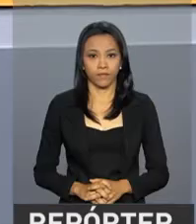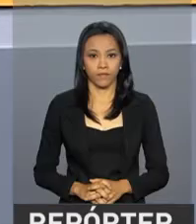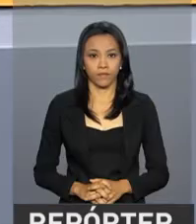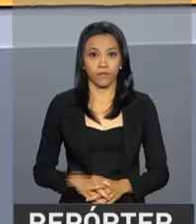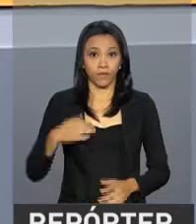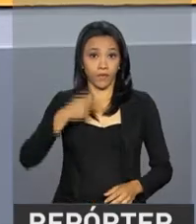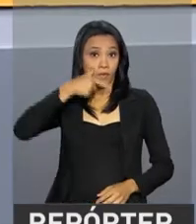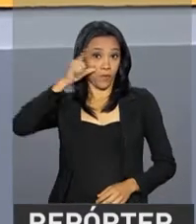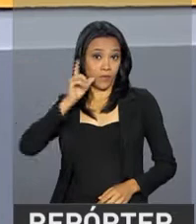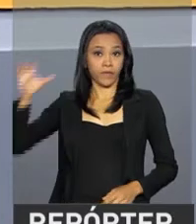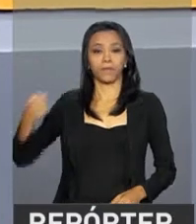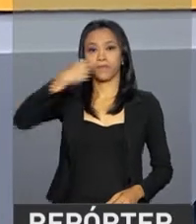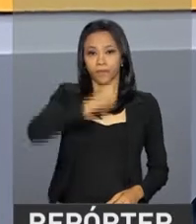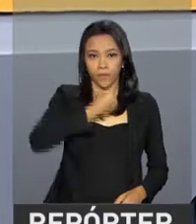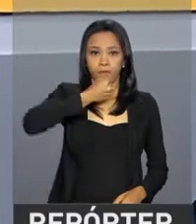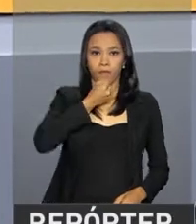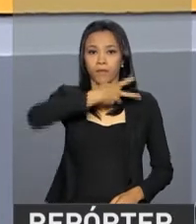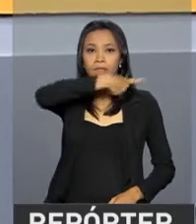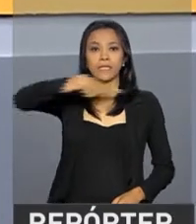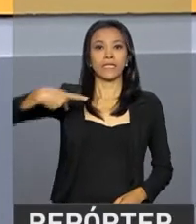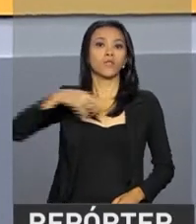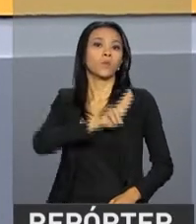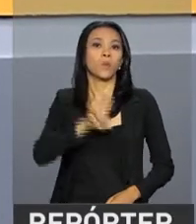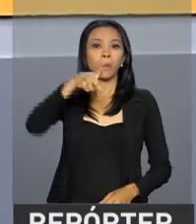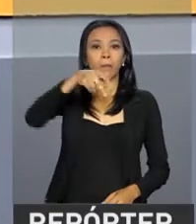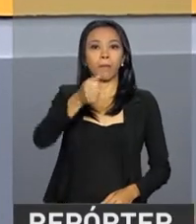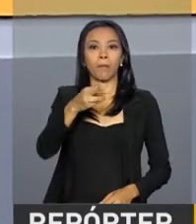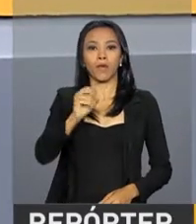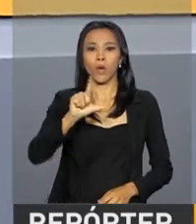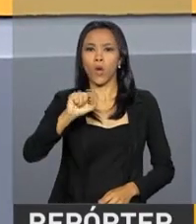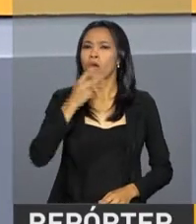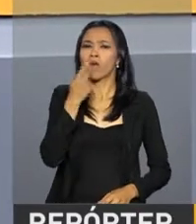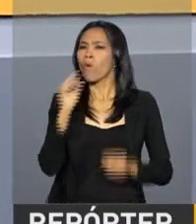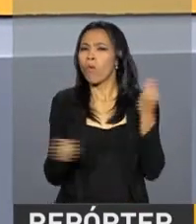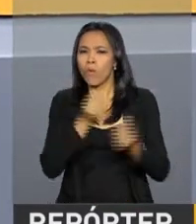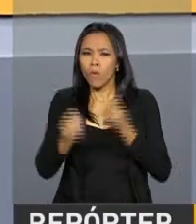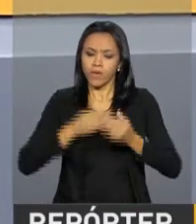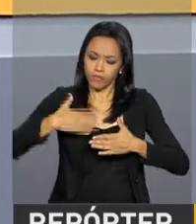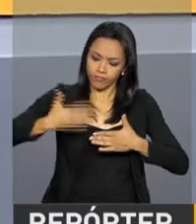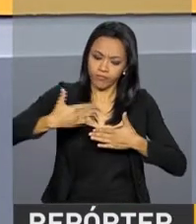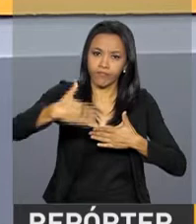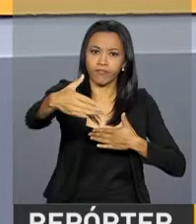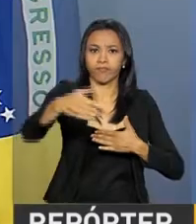E ontem, o porta-voz da Presidência da República, Alexandre Parola, falou sobre os próximos passos do Mercosul.